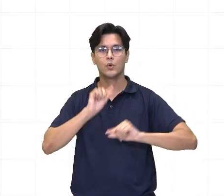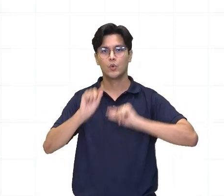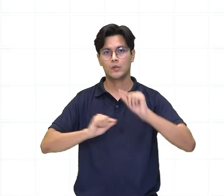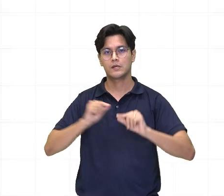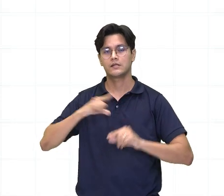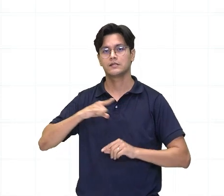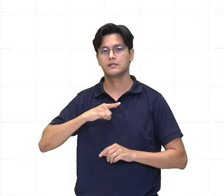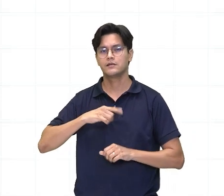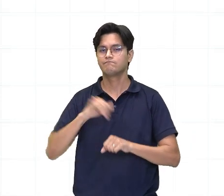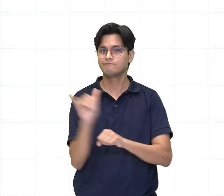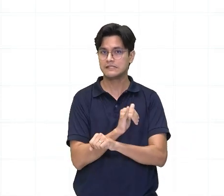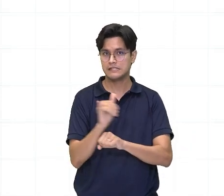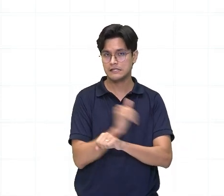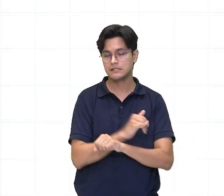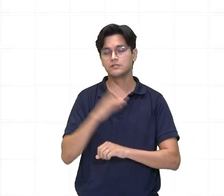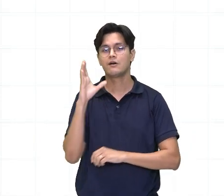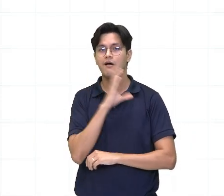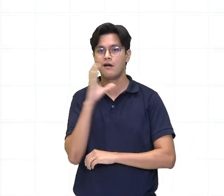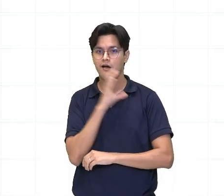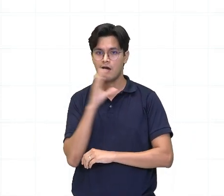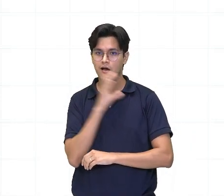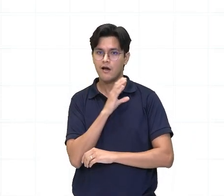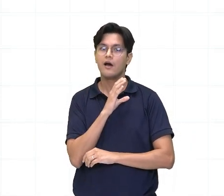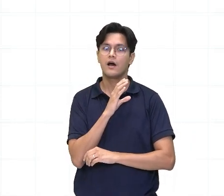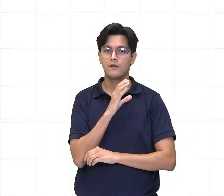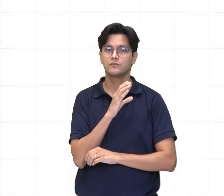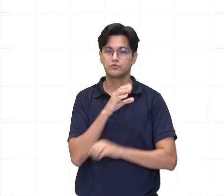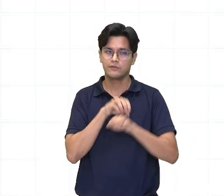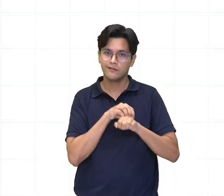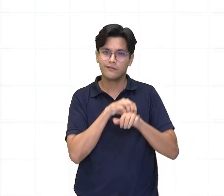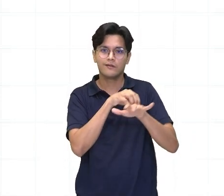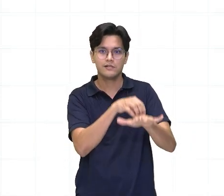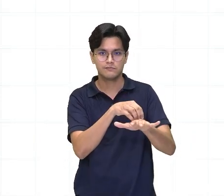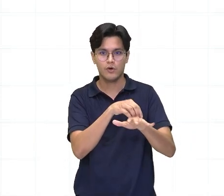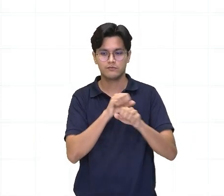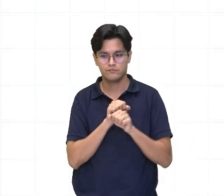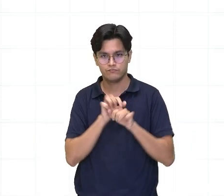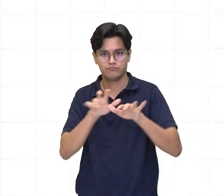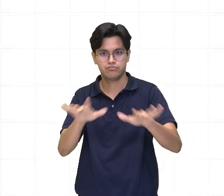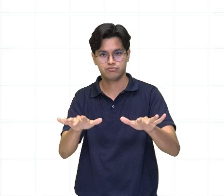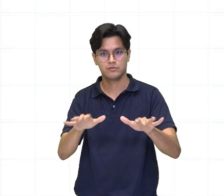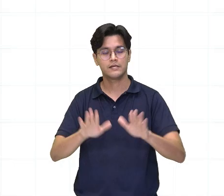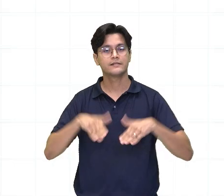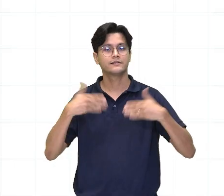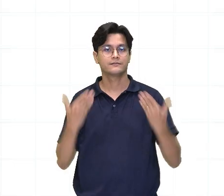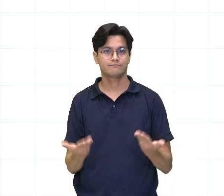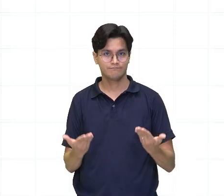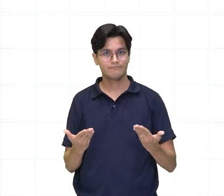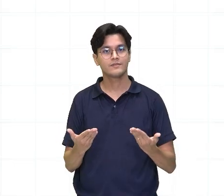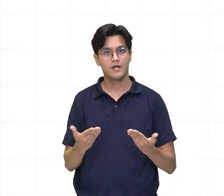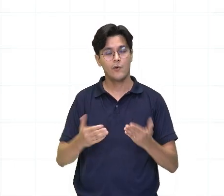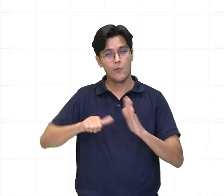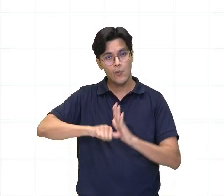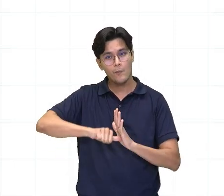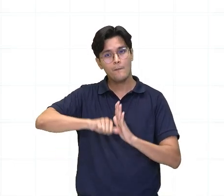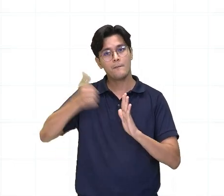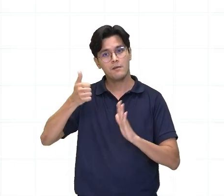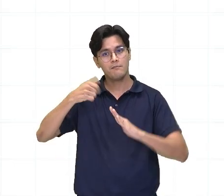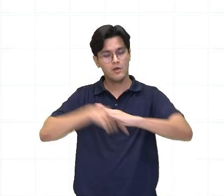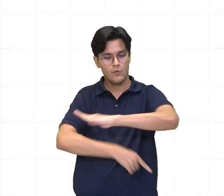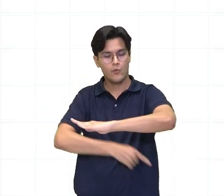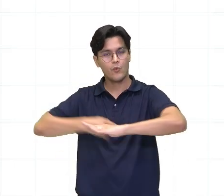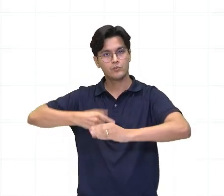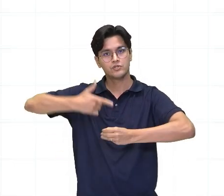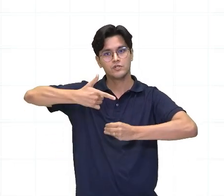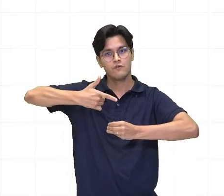né, rápidas de fazer o deslocamento. Então, com isso, o primeiro combustível fóssil